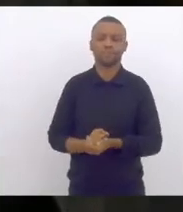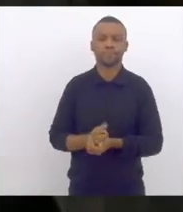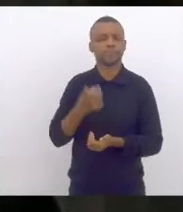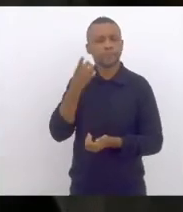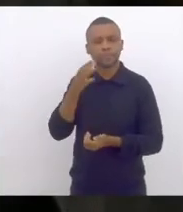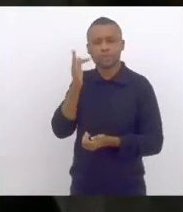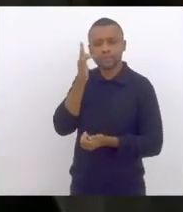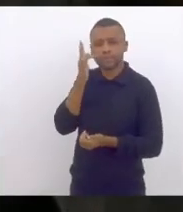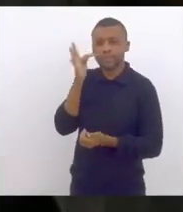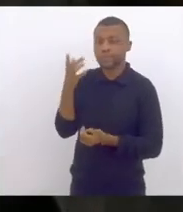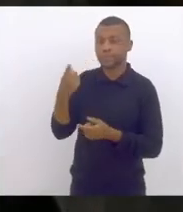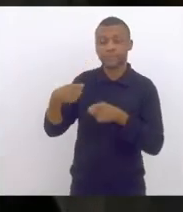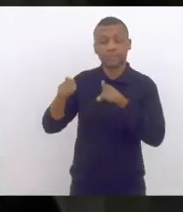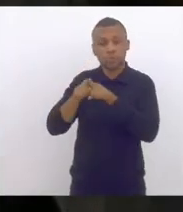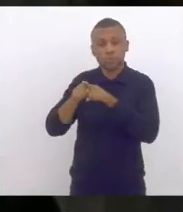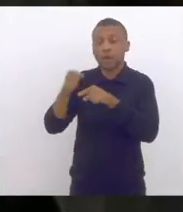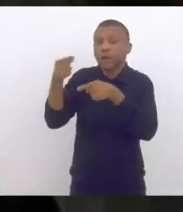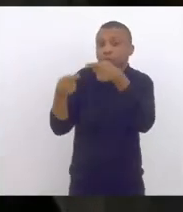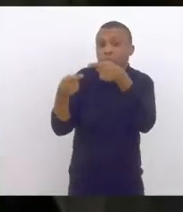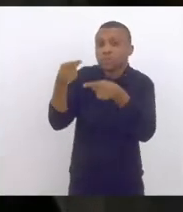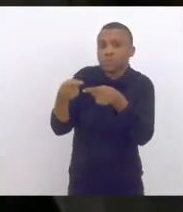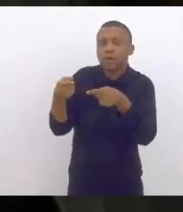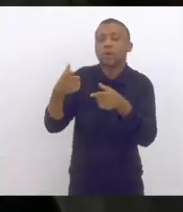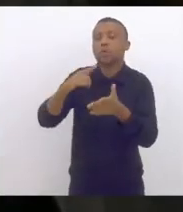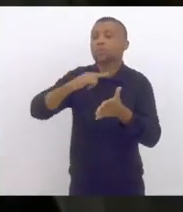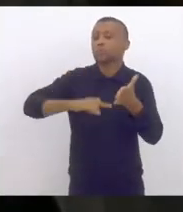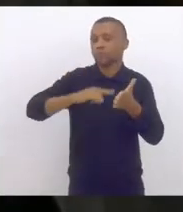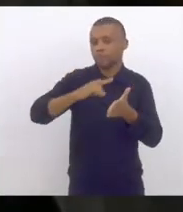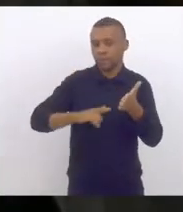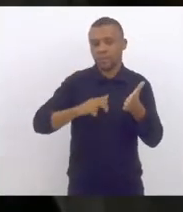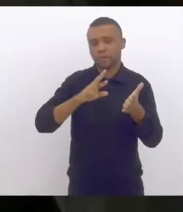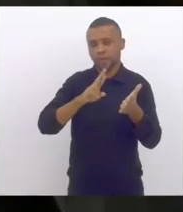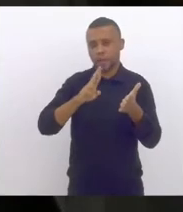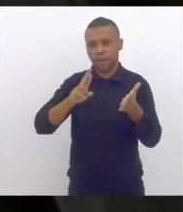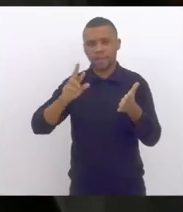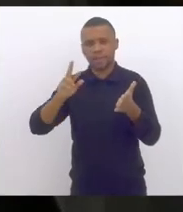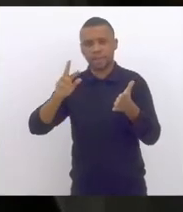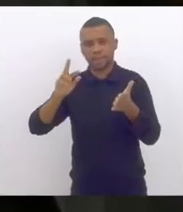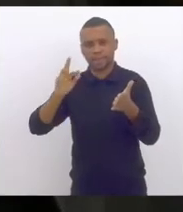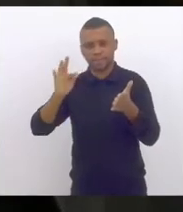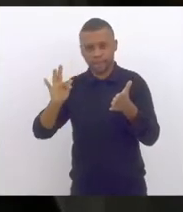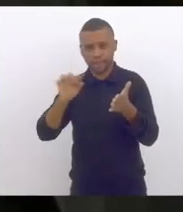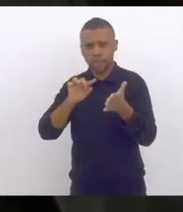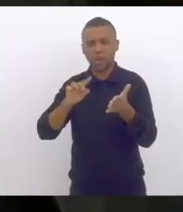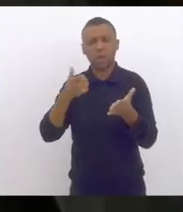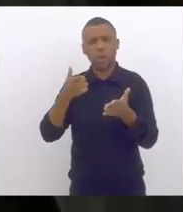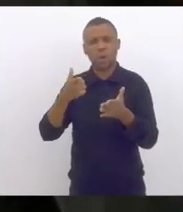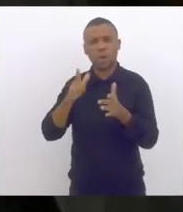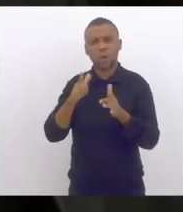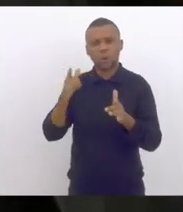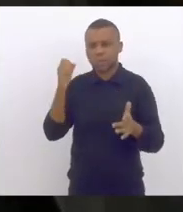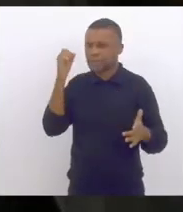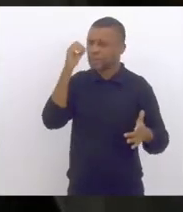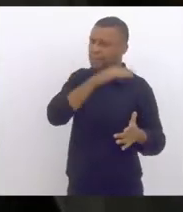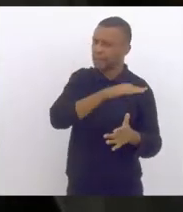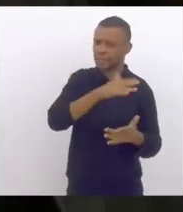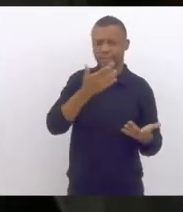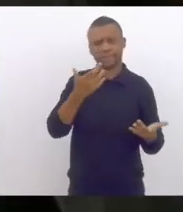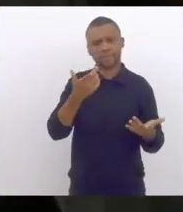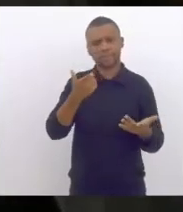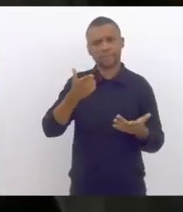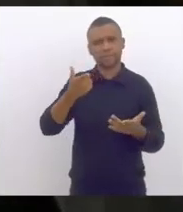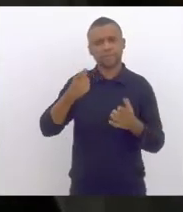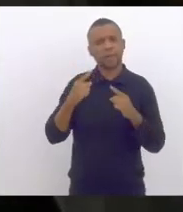quando da discussão do novo regime de recuperação fiscal, os ataques grosseiros que Cláudio Castro fez sobre o serviço público e que a